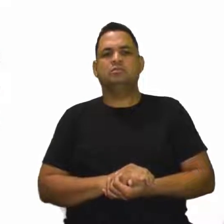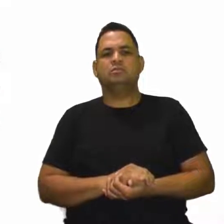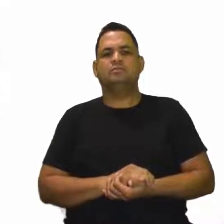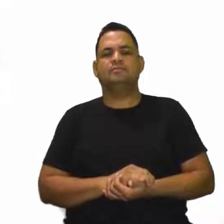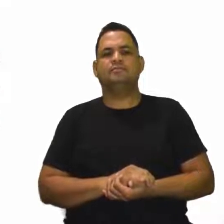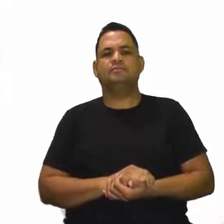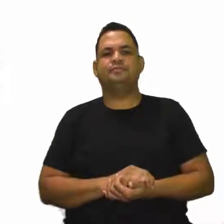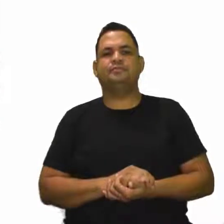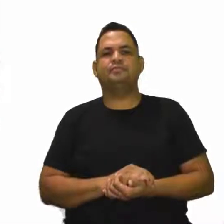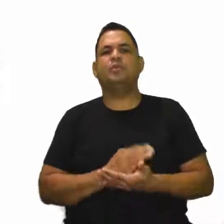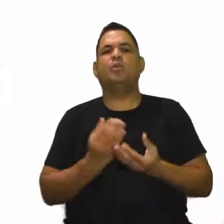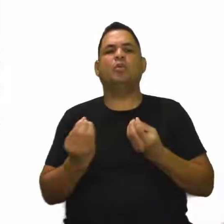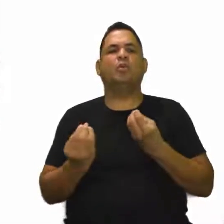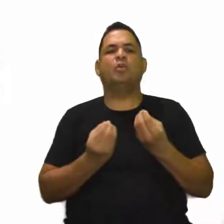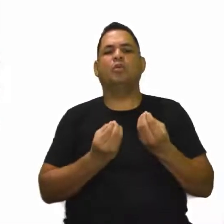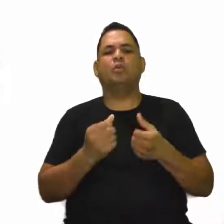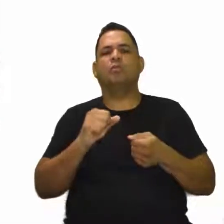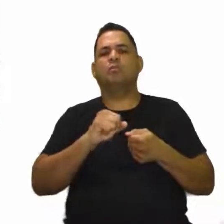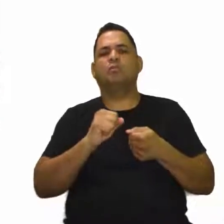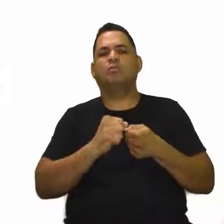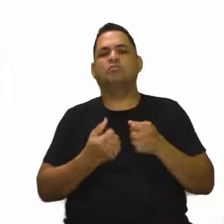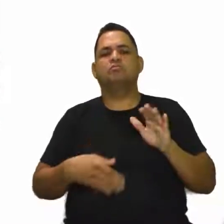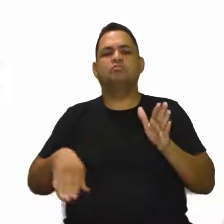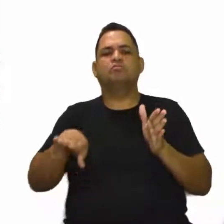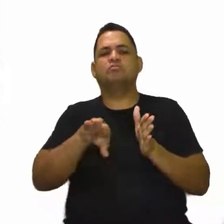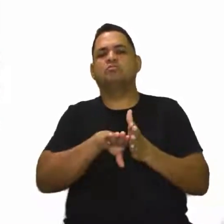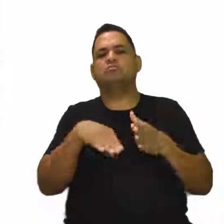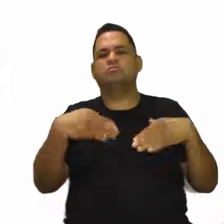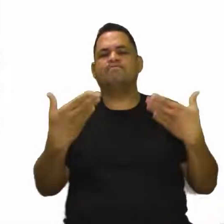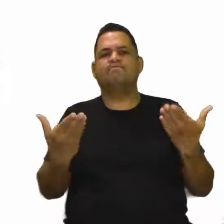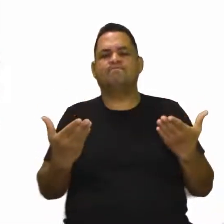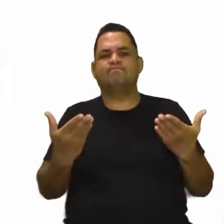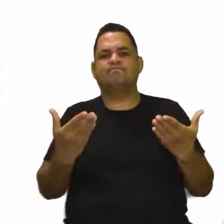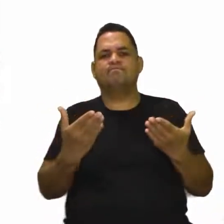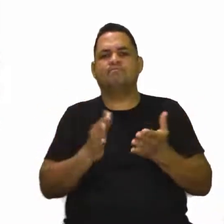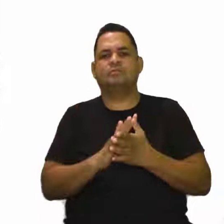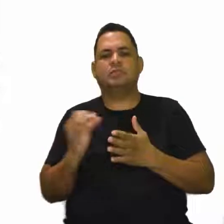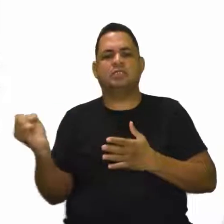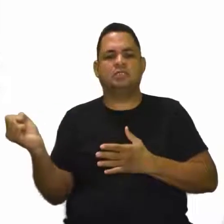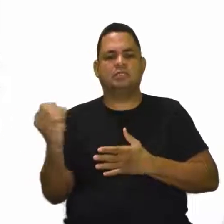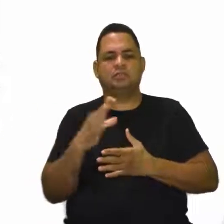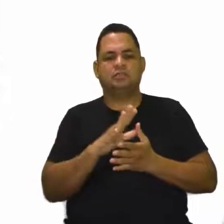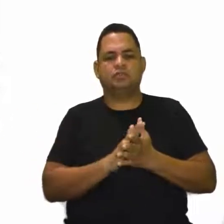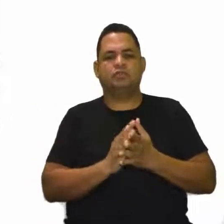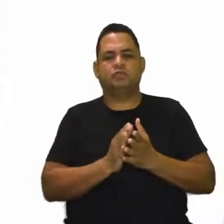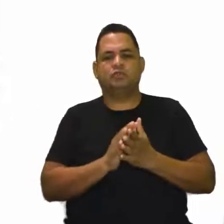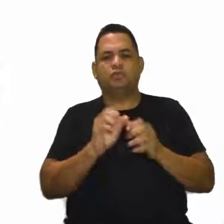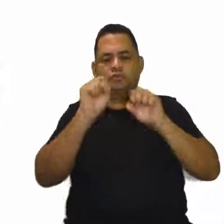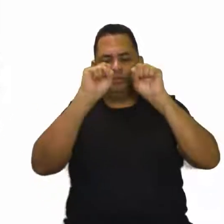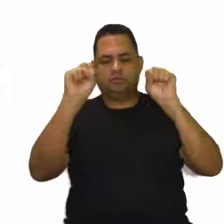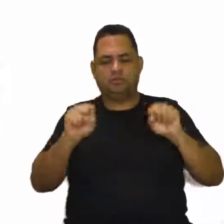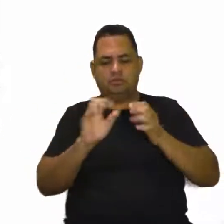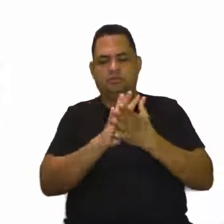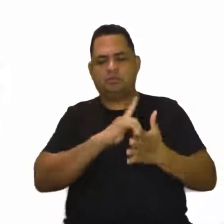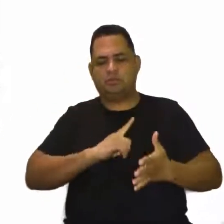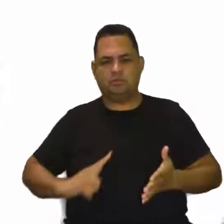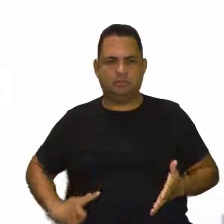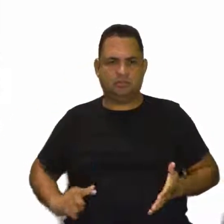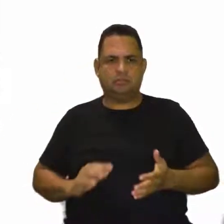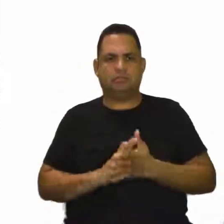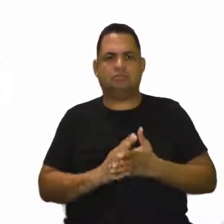que aí, como é que eu faço para poder chegar a esse novo regimento? Claro, o